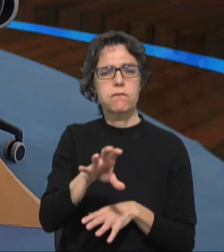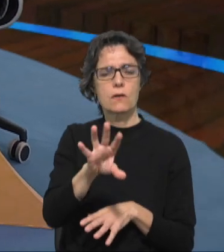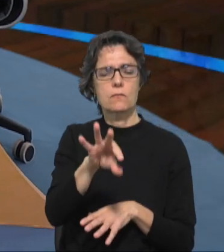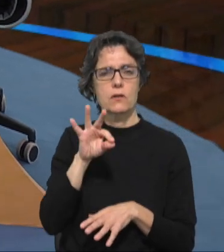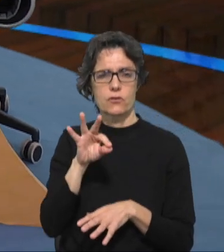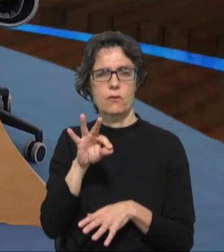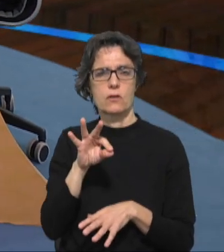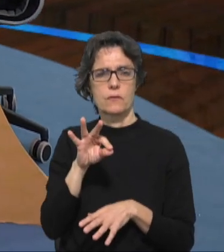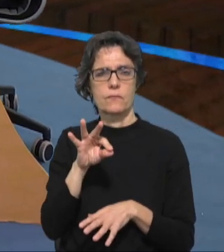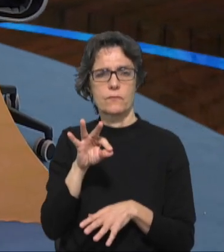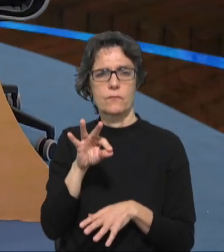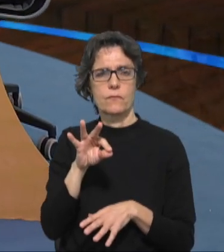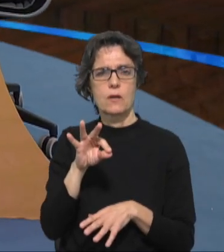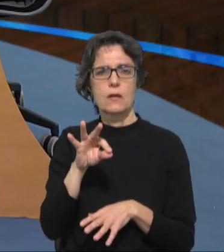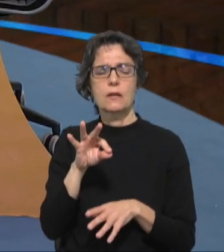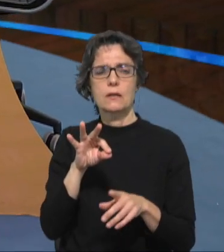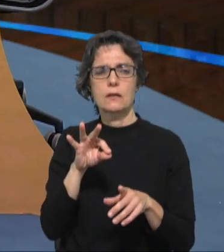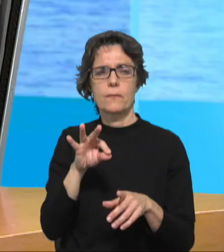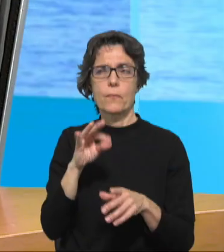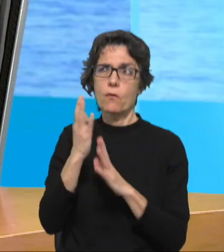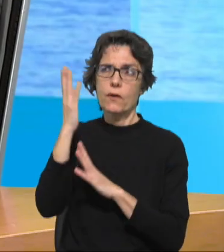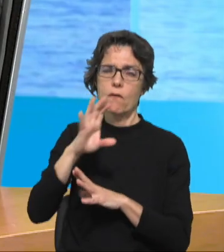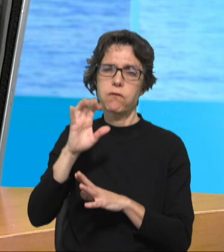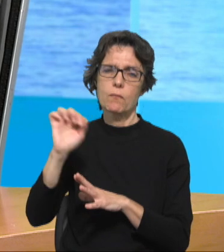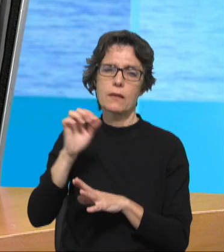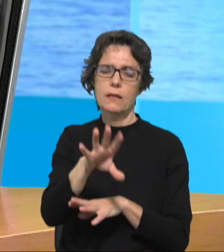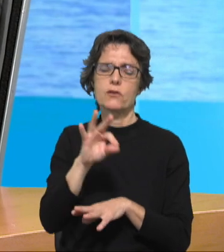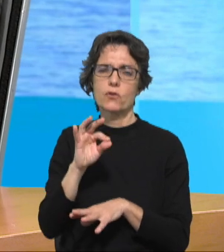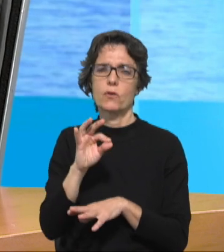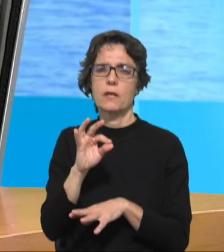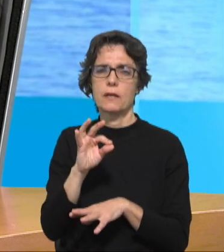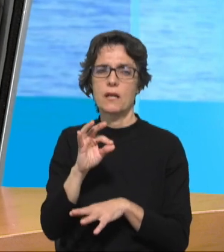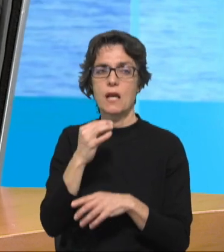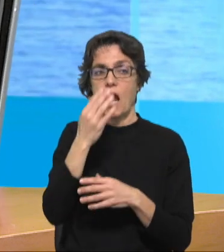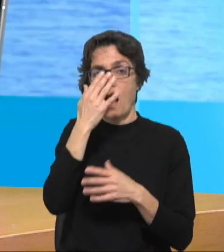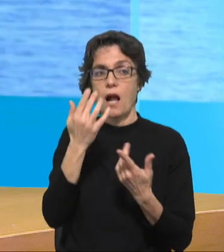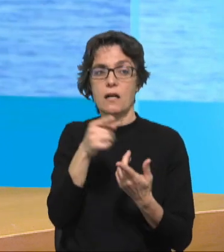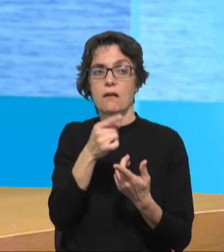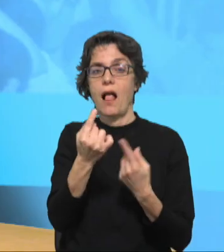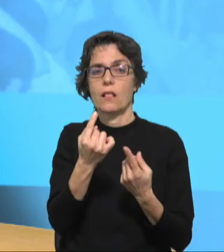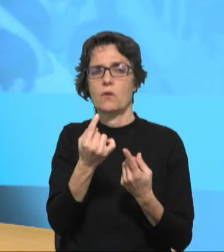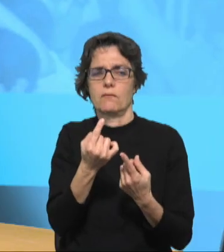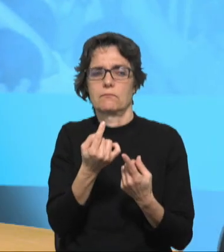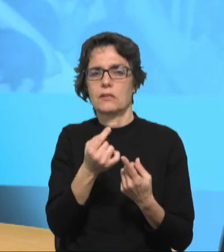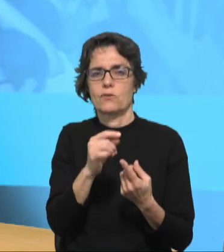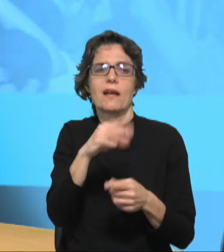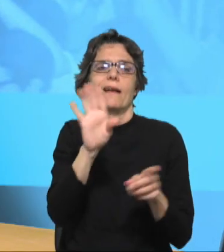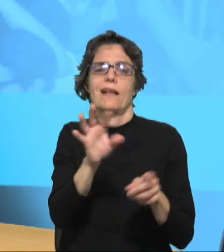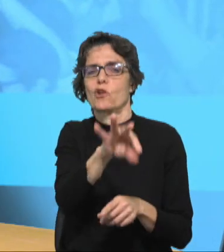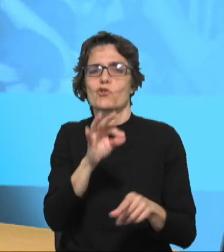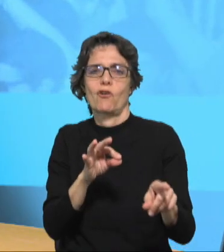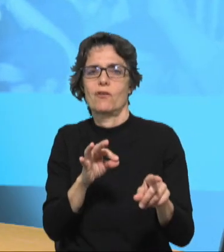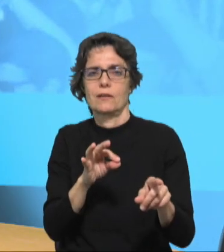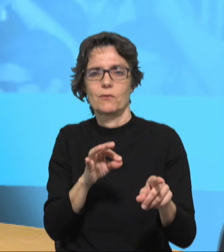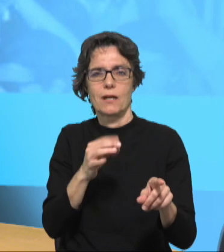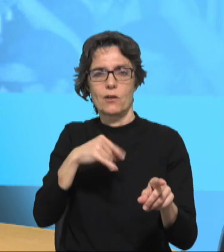e a escolha de Deus não vai para os óbvios, não é aquilo que à primeira vista somos levados a perceber como